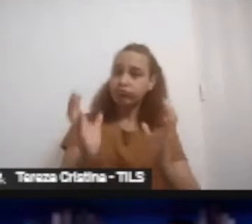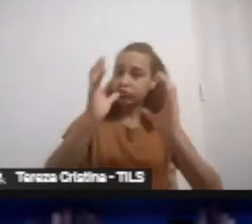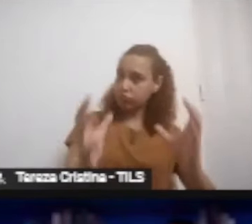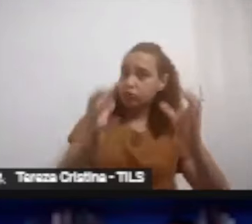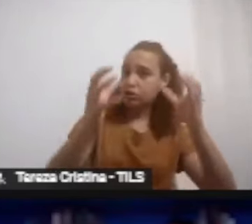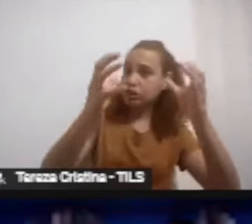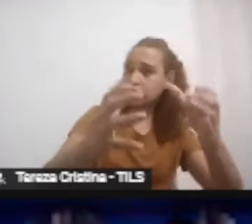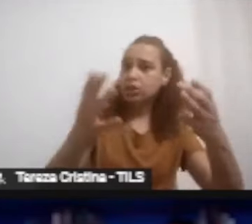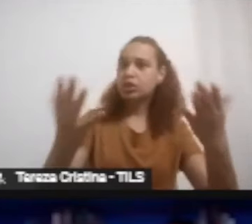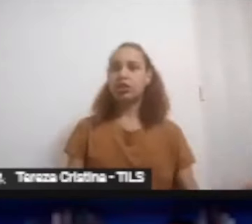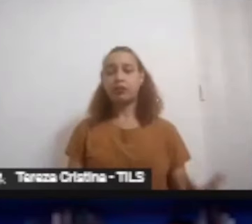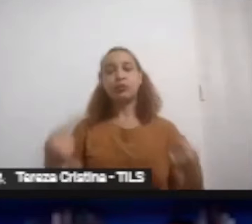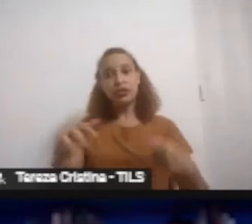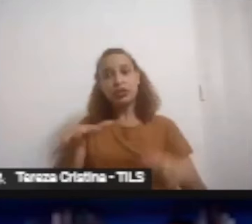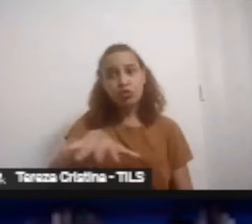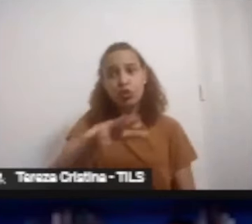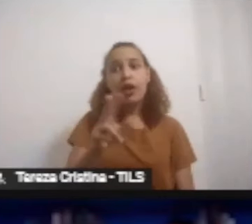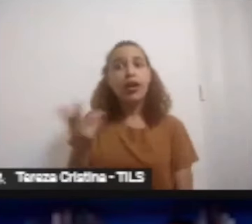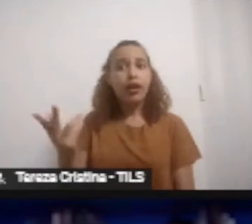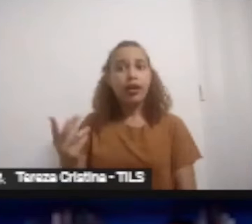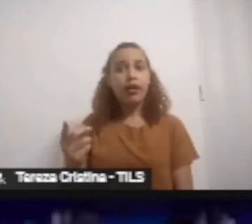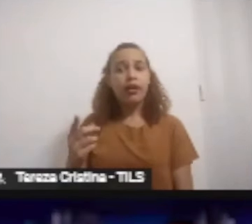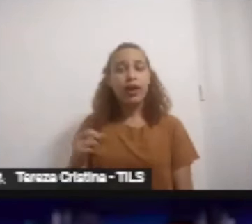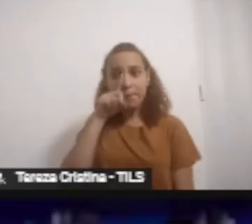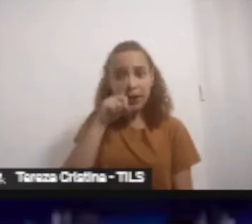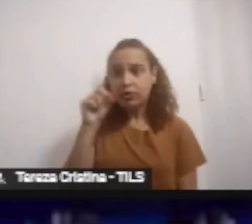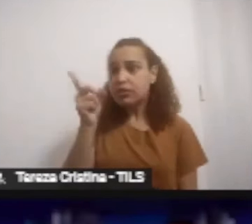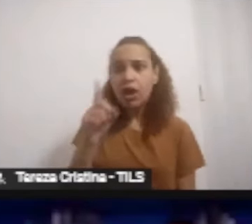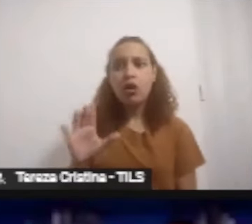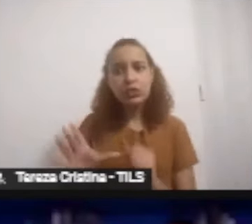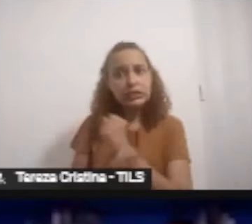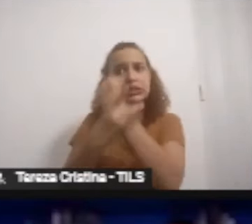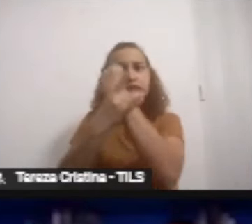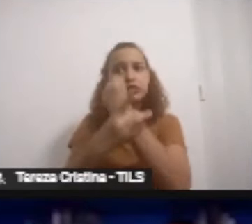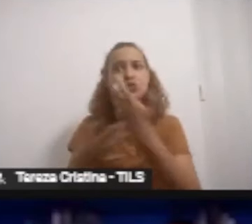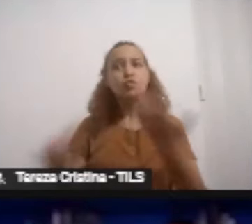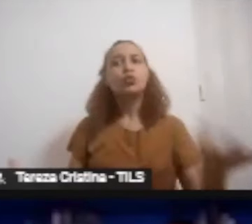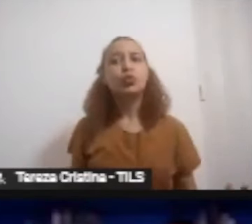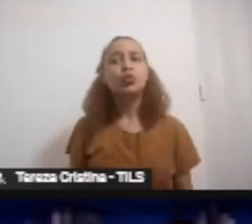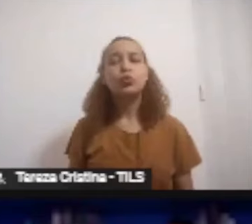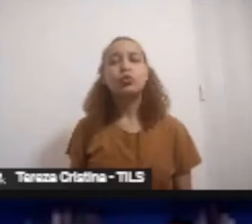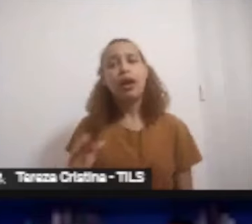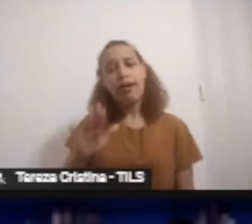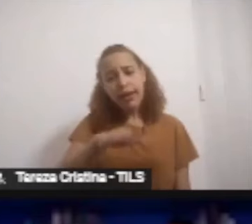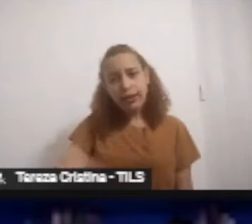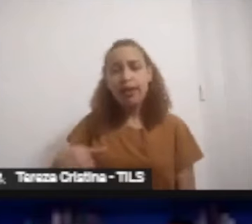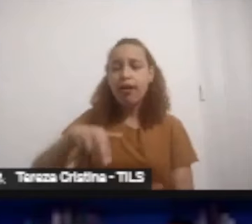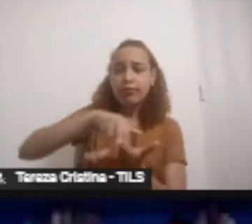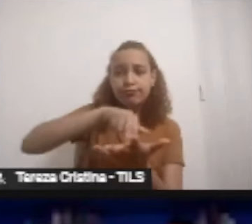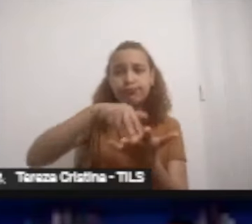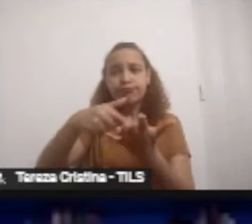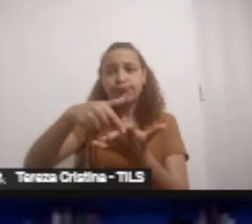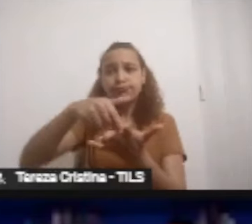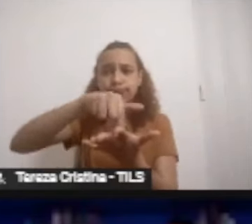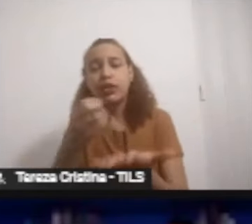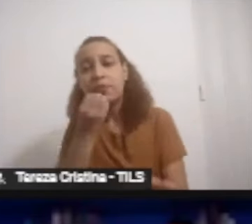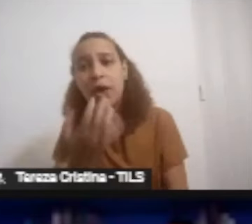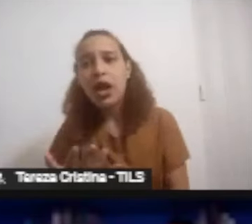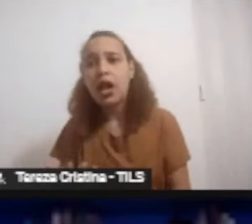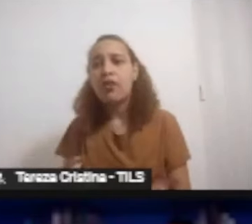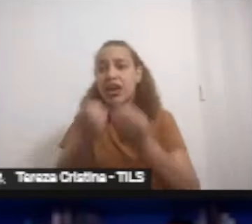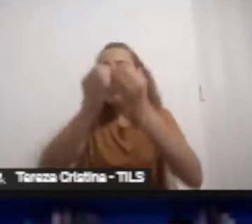ambiente seguro. Aí não tem estresse dentro de casa, né, Fafá? A criança vai ficar de boa, não vai quebrar nada. Coloca